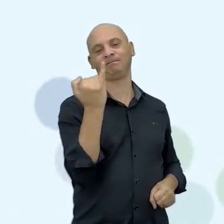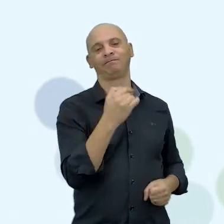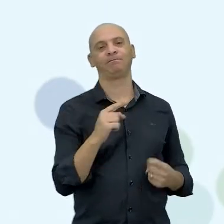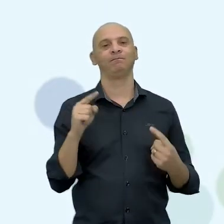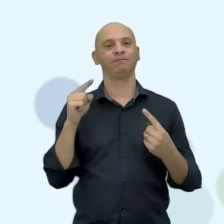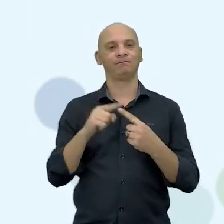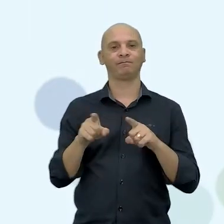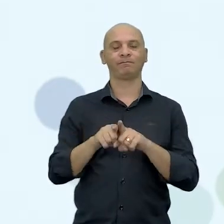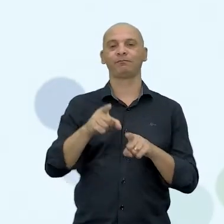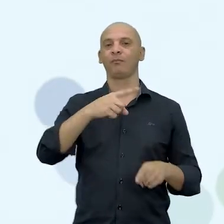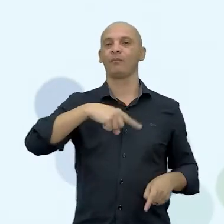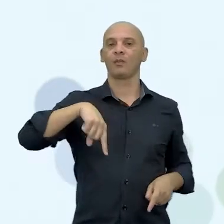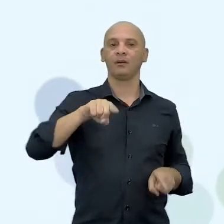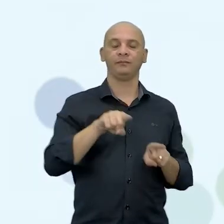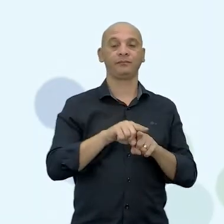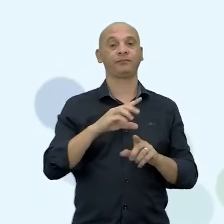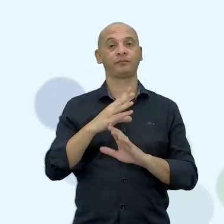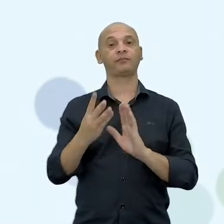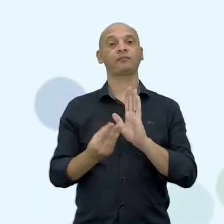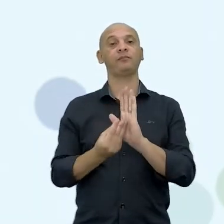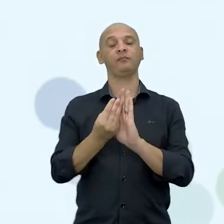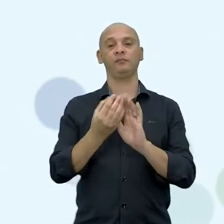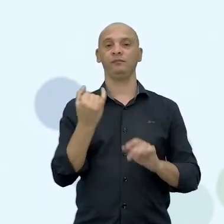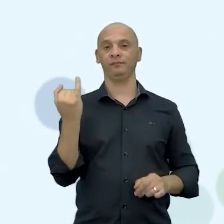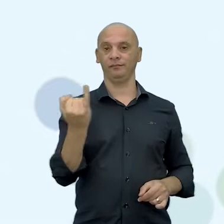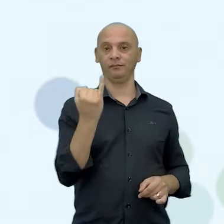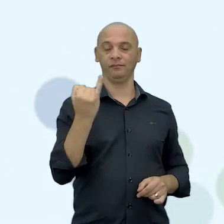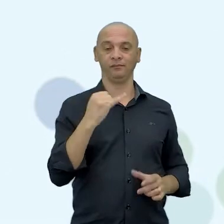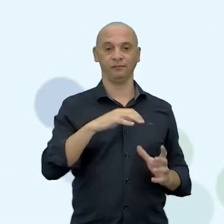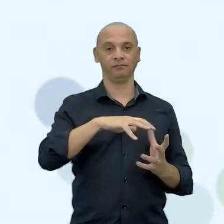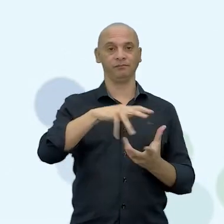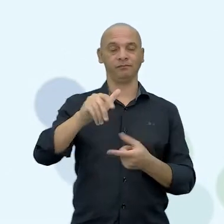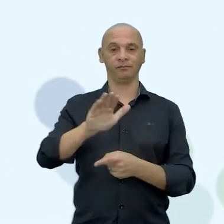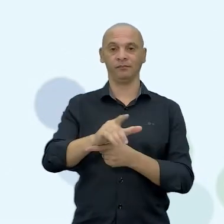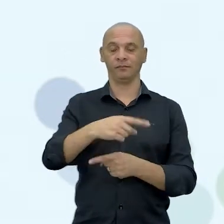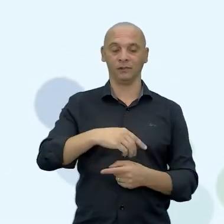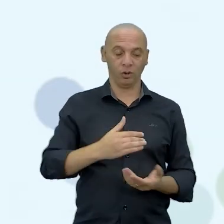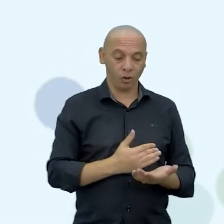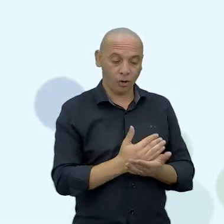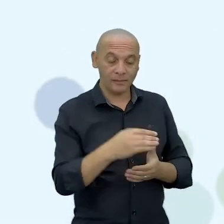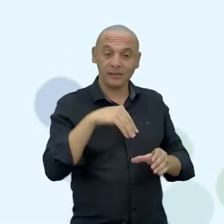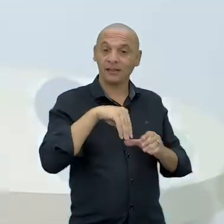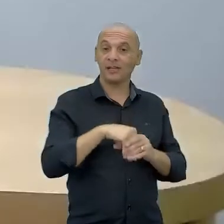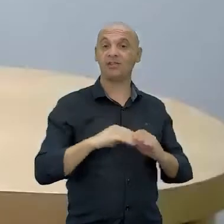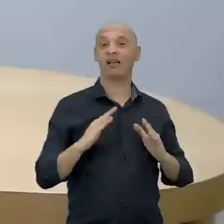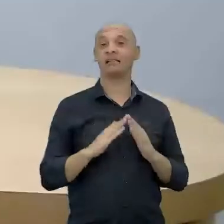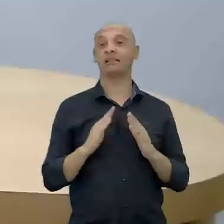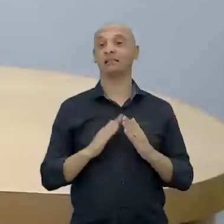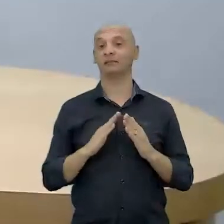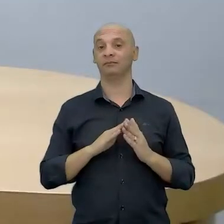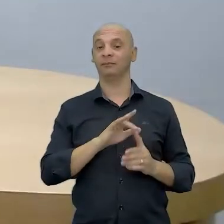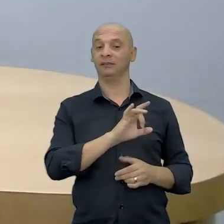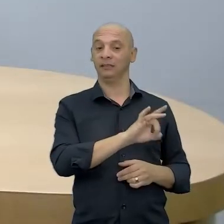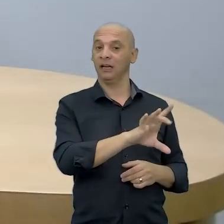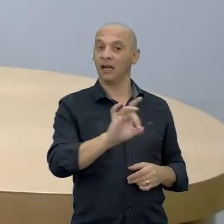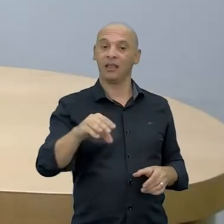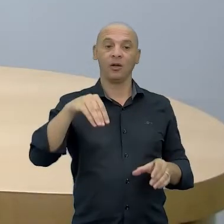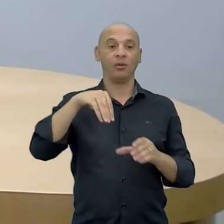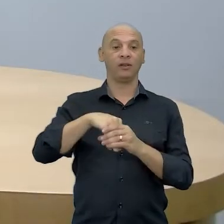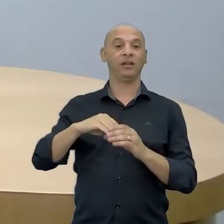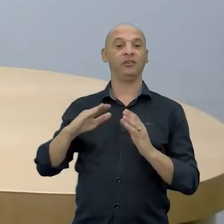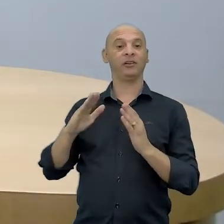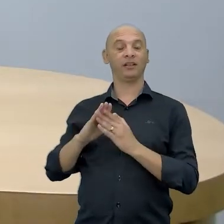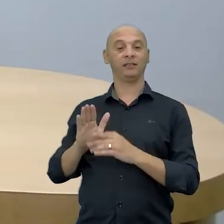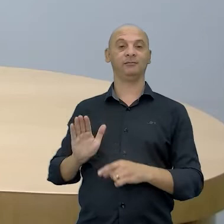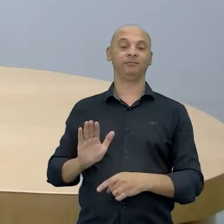de nós, né, fazermos aí a sustentabilidade no nosso planeta, começando em casa, né, e aí passando isso para toda